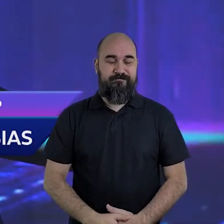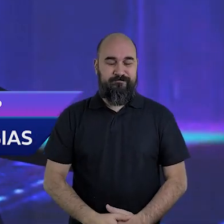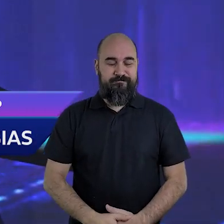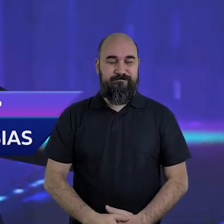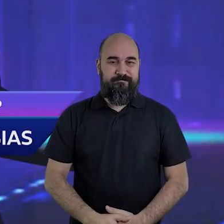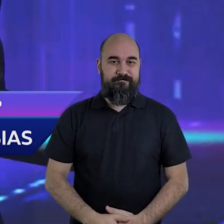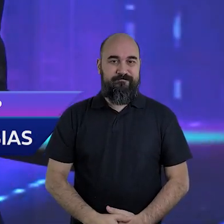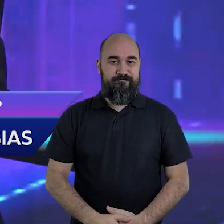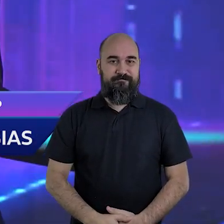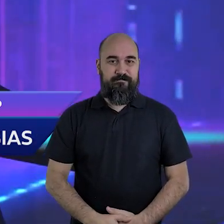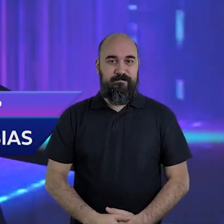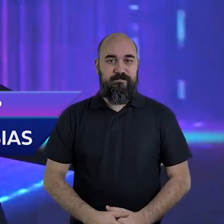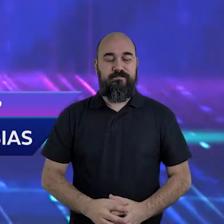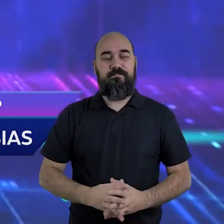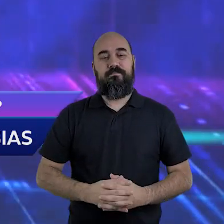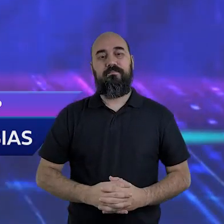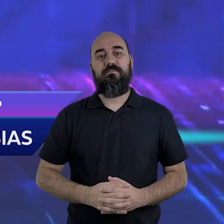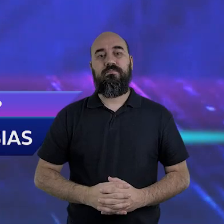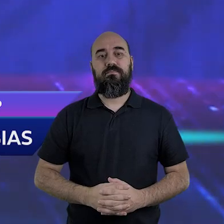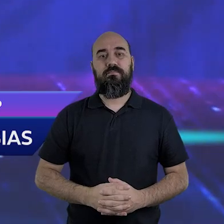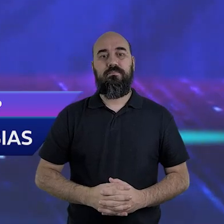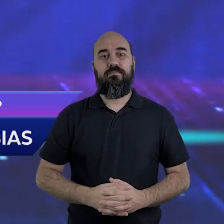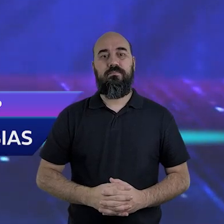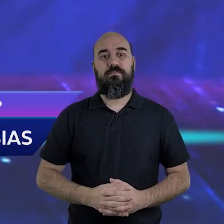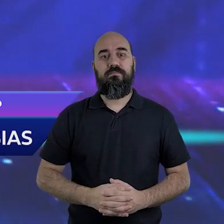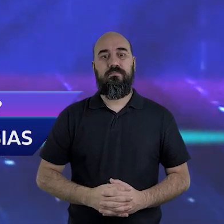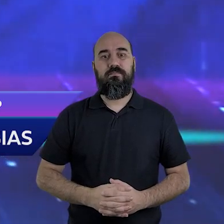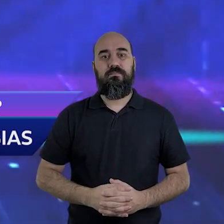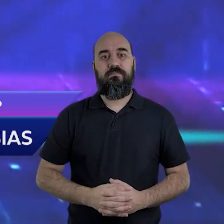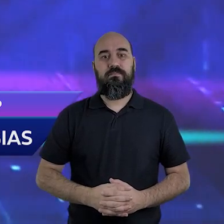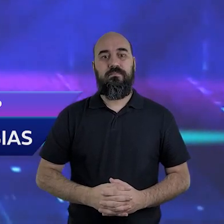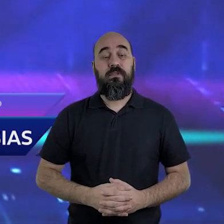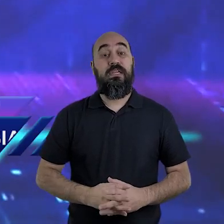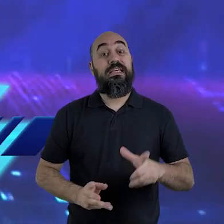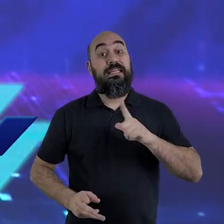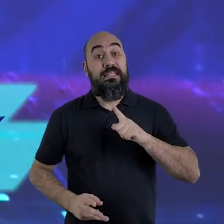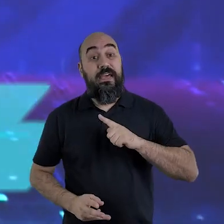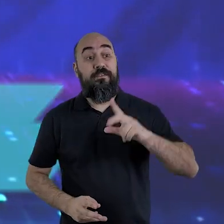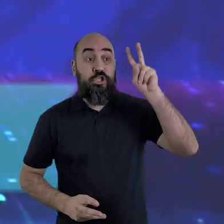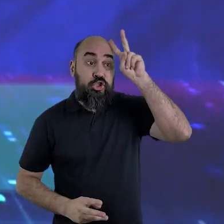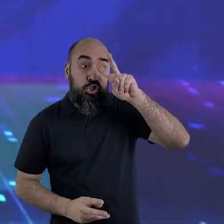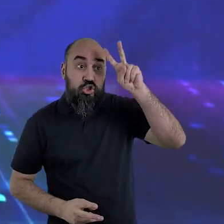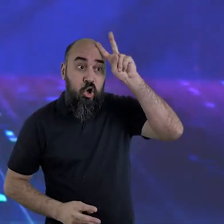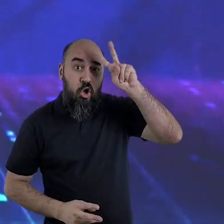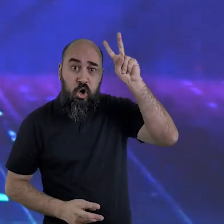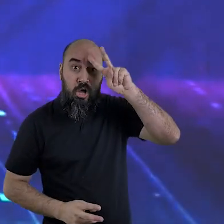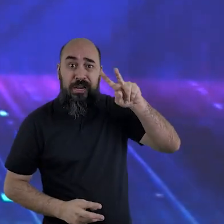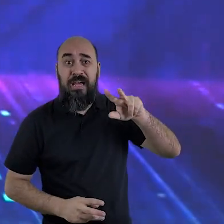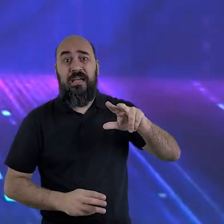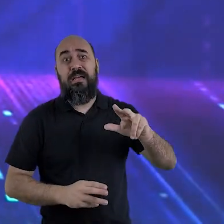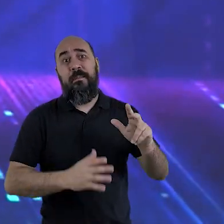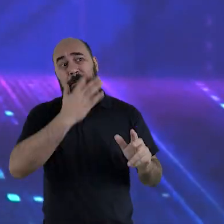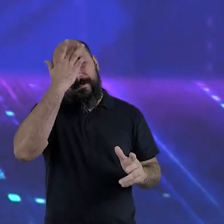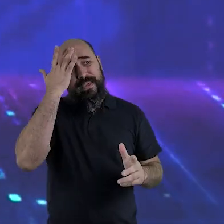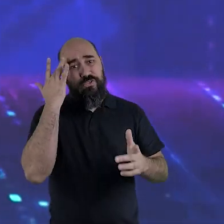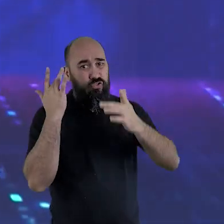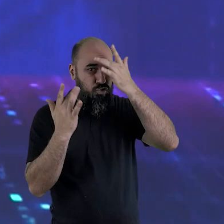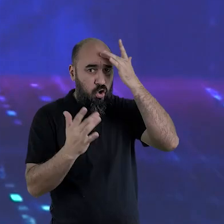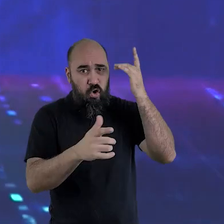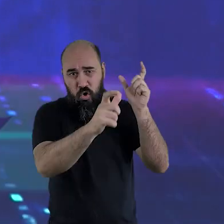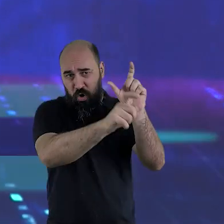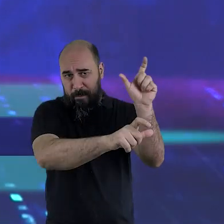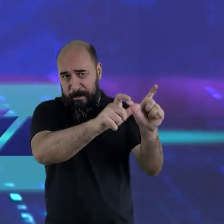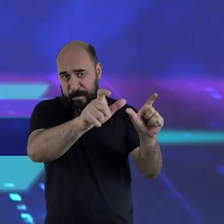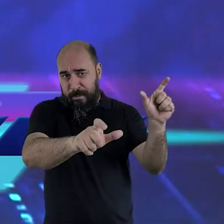em Jesus. Muitas biografias terminaram com a morte, mas a de Jesus não